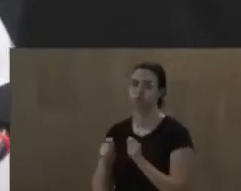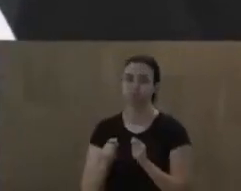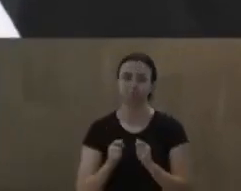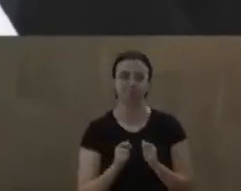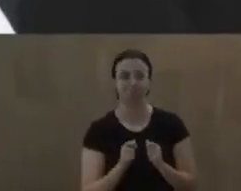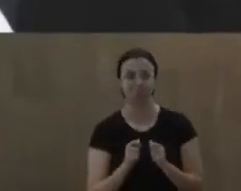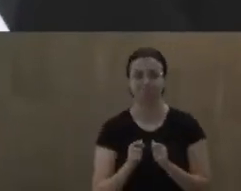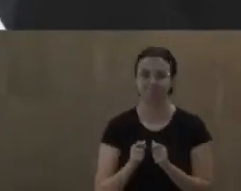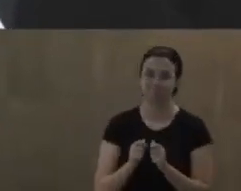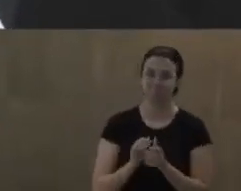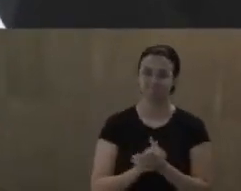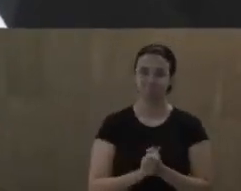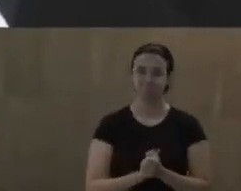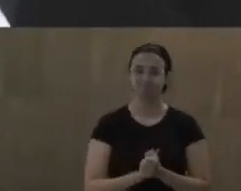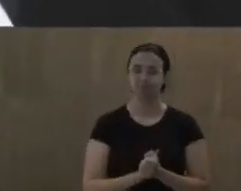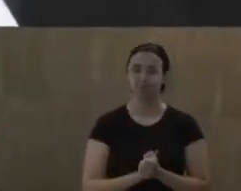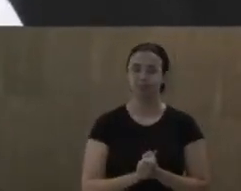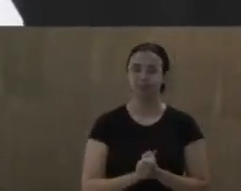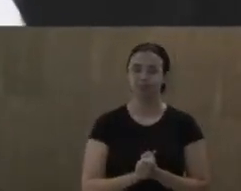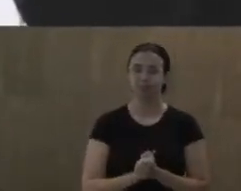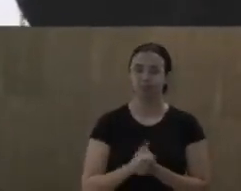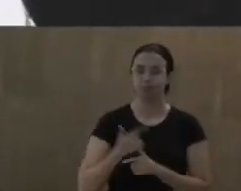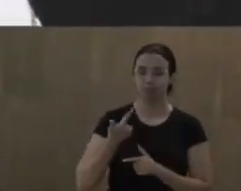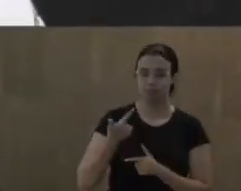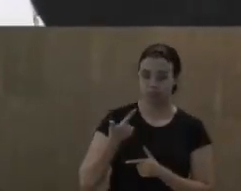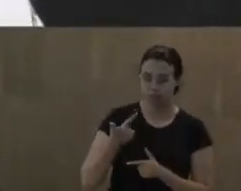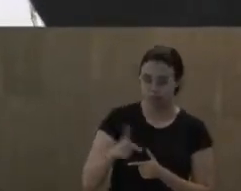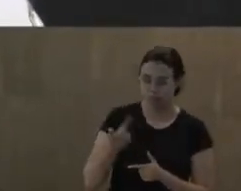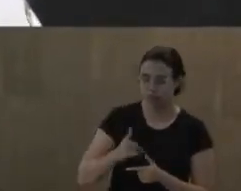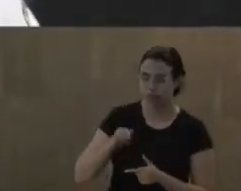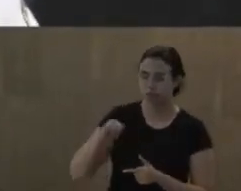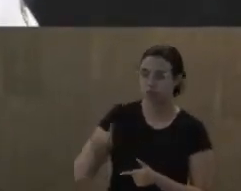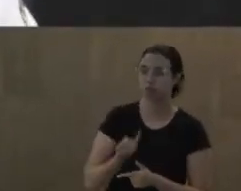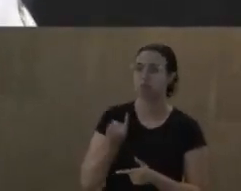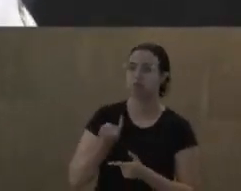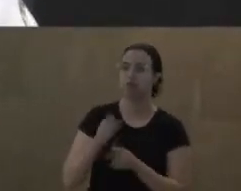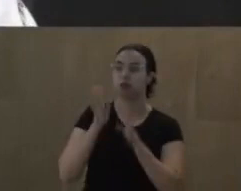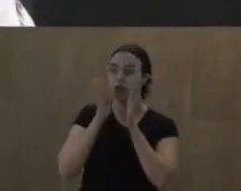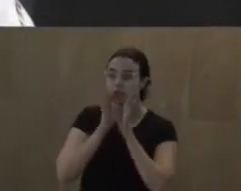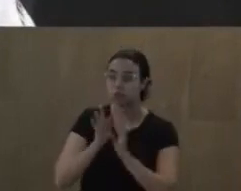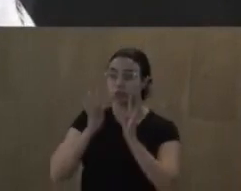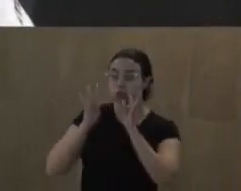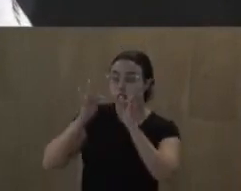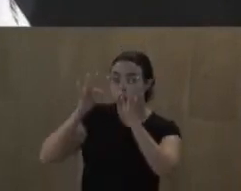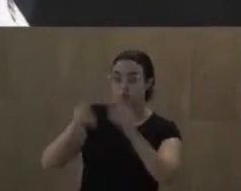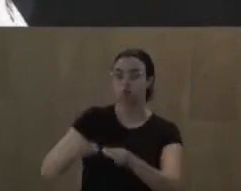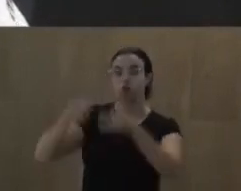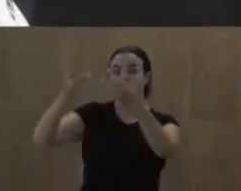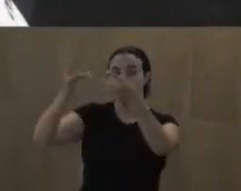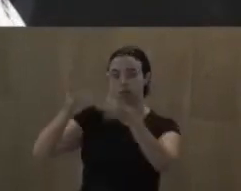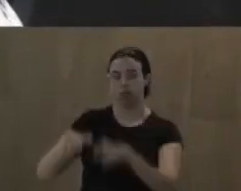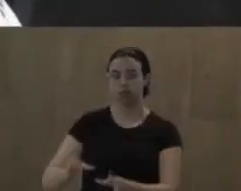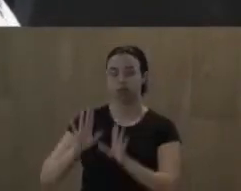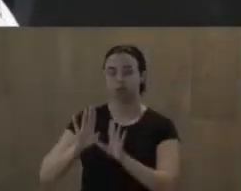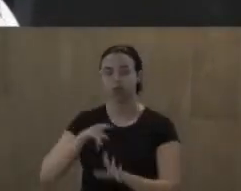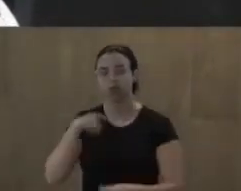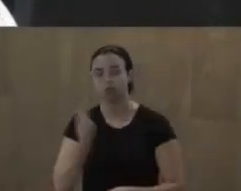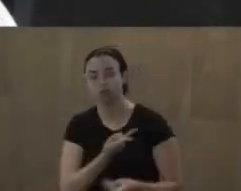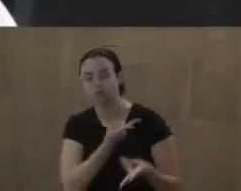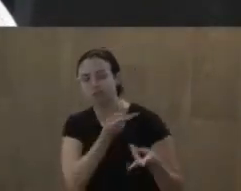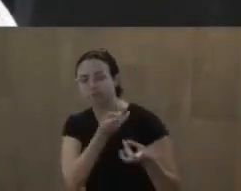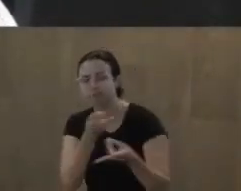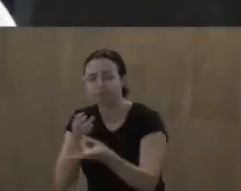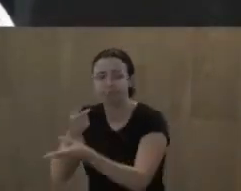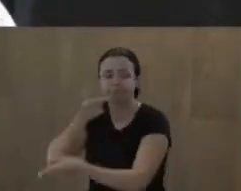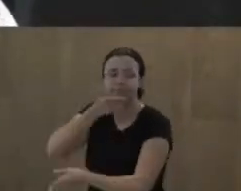no auditivo aqui, não tive a oportunidade de ouvir toda a prestação de conta, mas a gente já vem vindo as